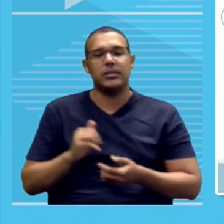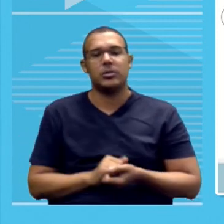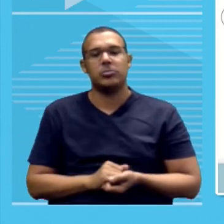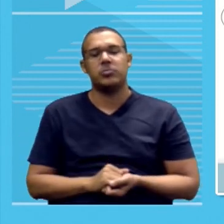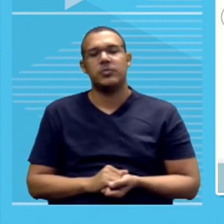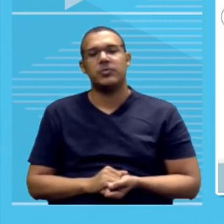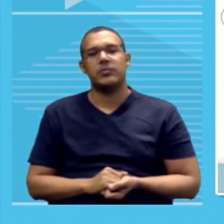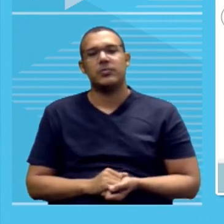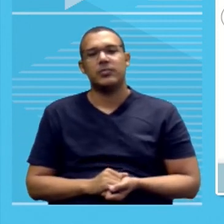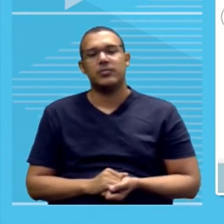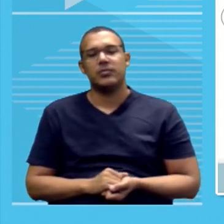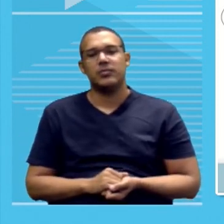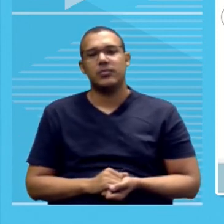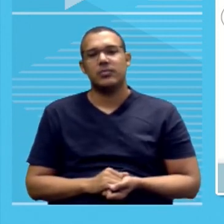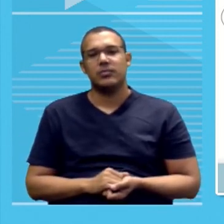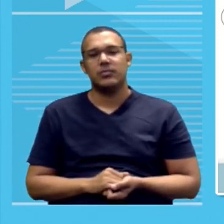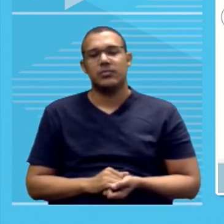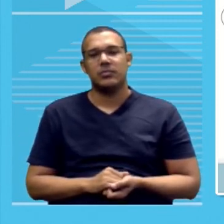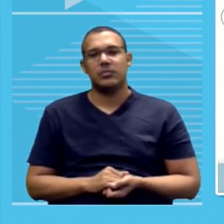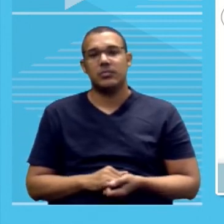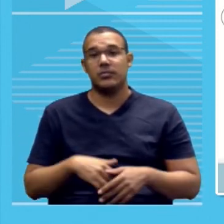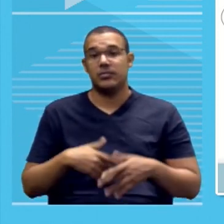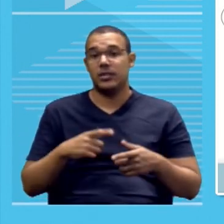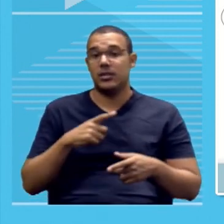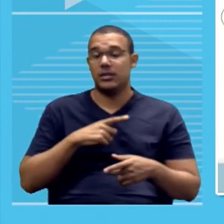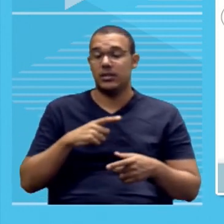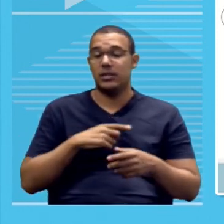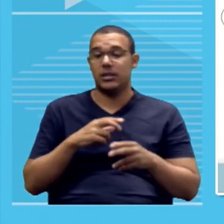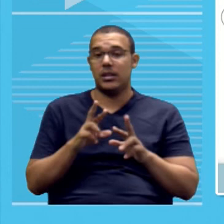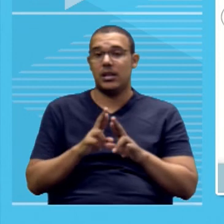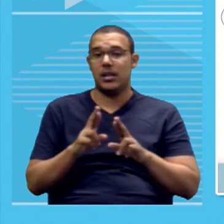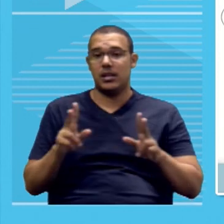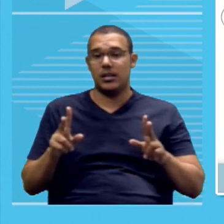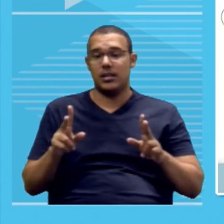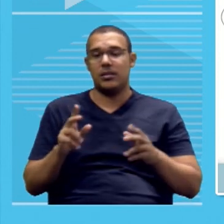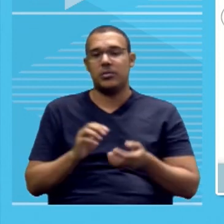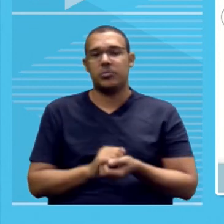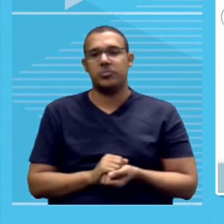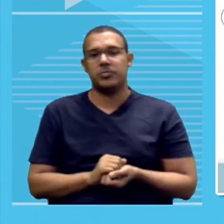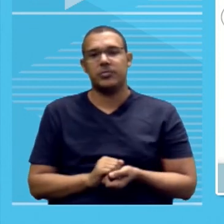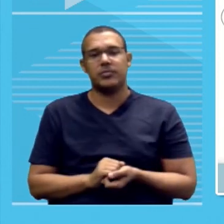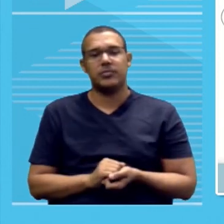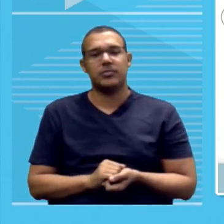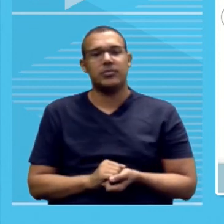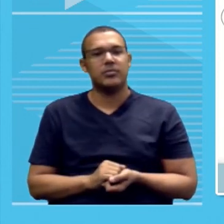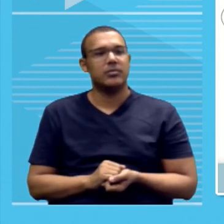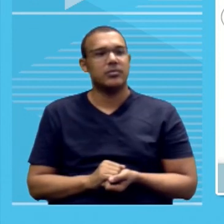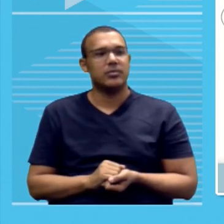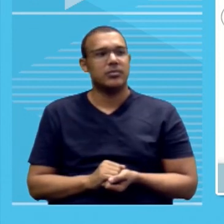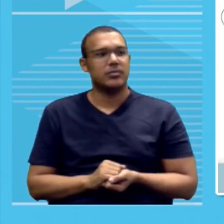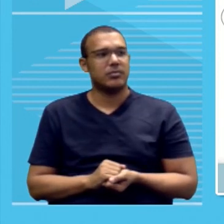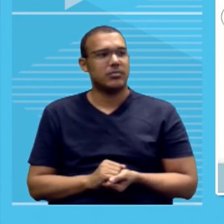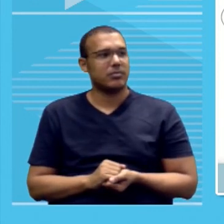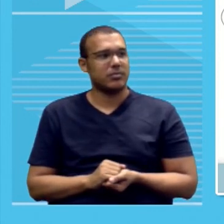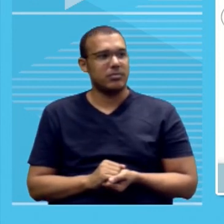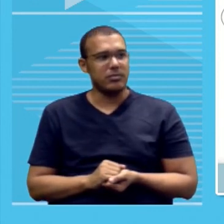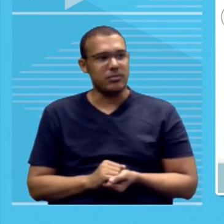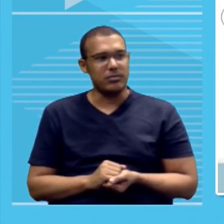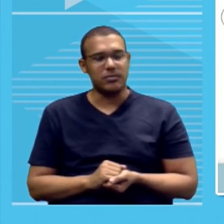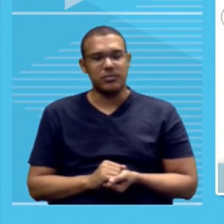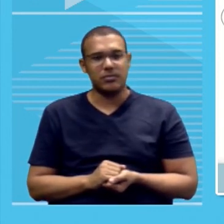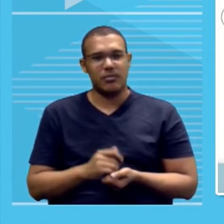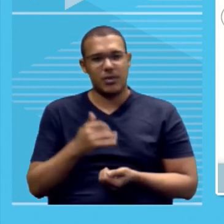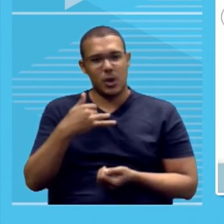Então você tem essa diferença aí apropriada ao sistema, tá bom? Quem pode me dar um outro exemplo de